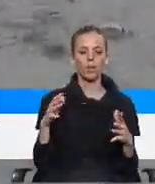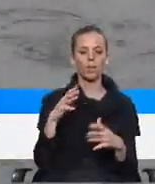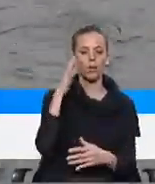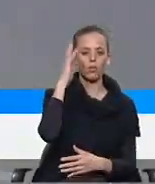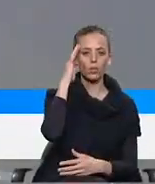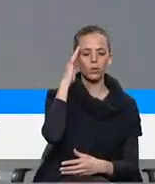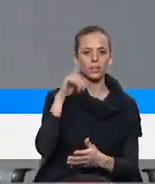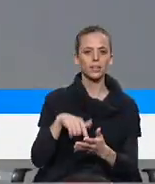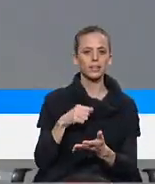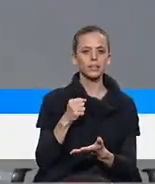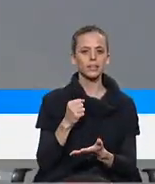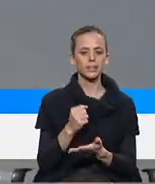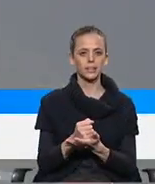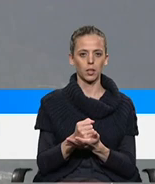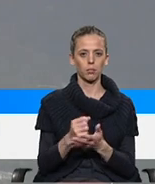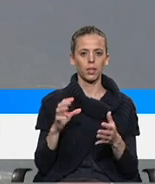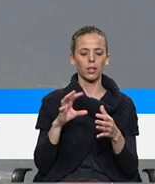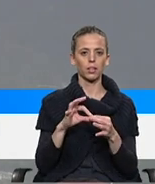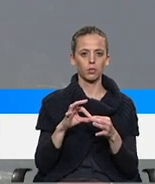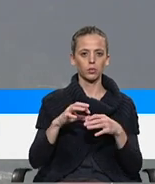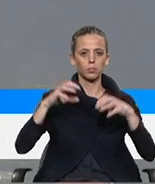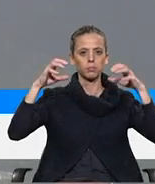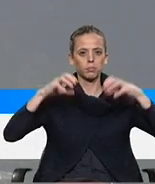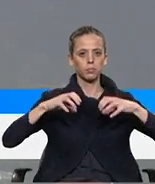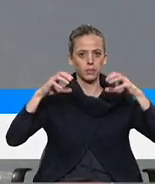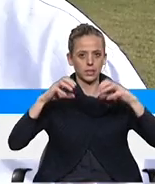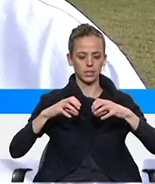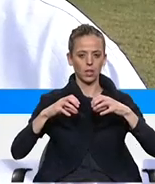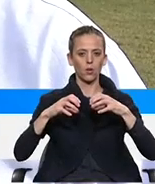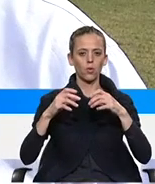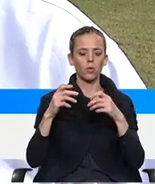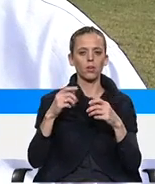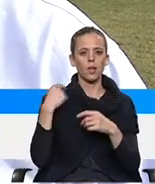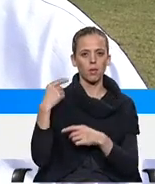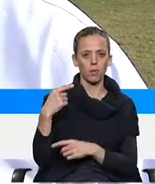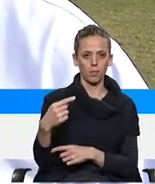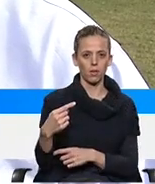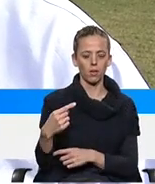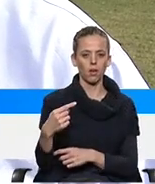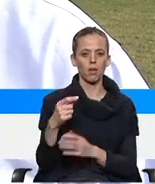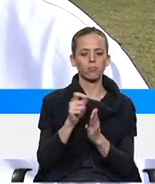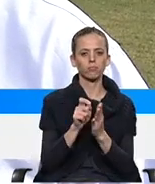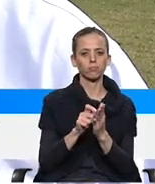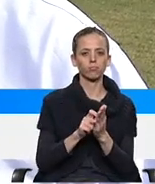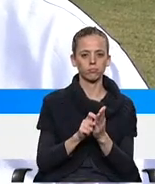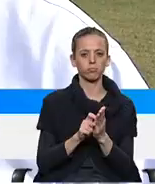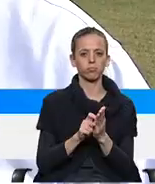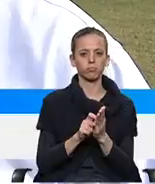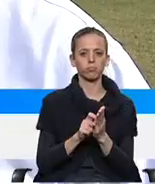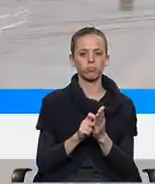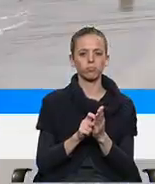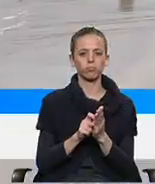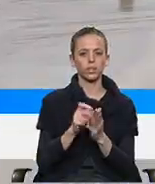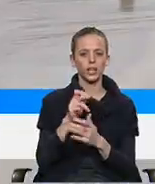de sempre em termos de precipitação, o valor diário, foi registado no